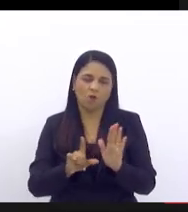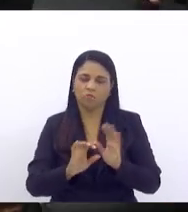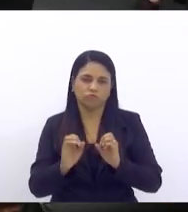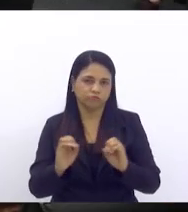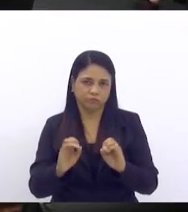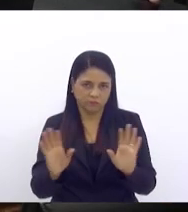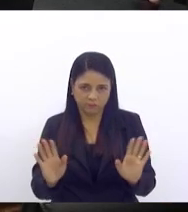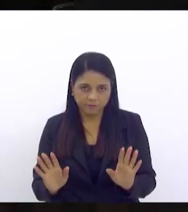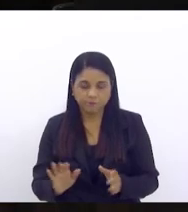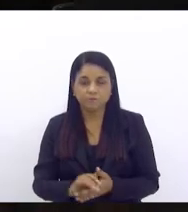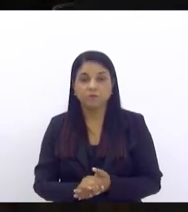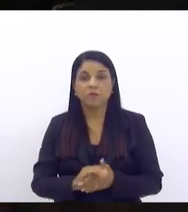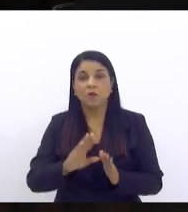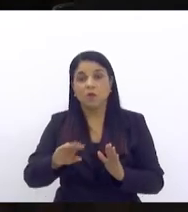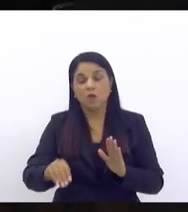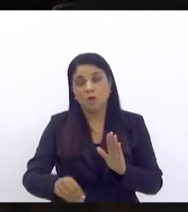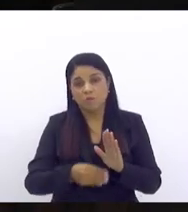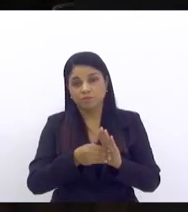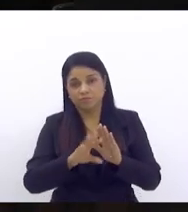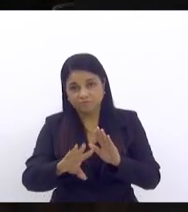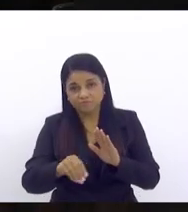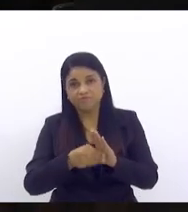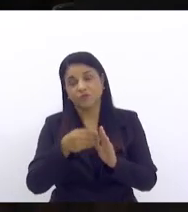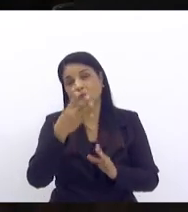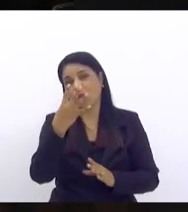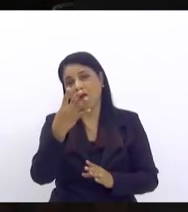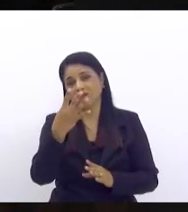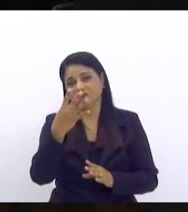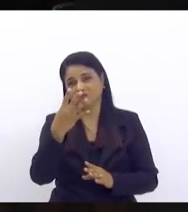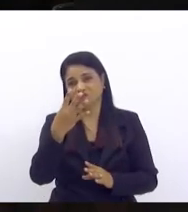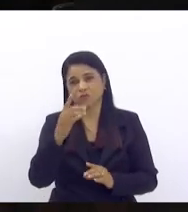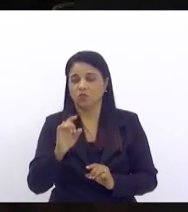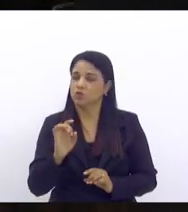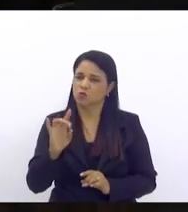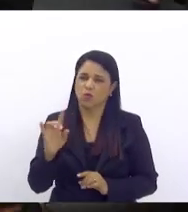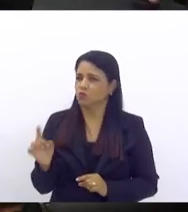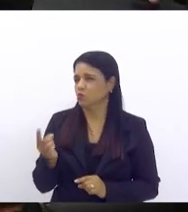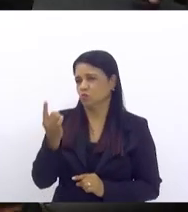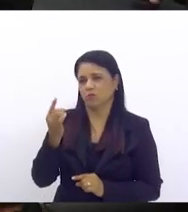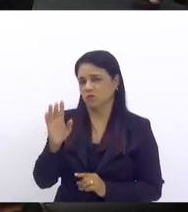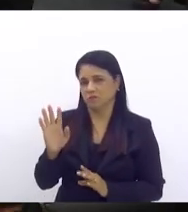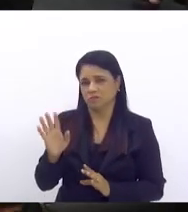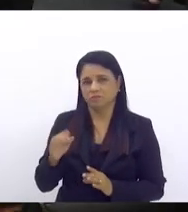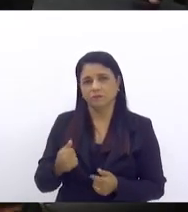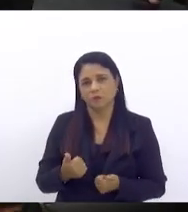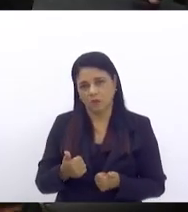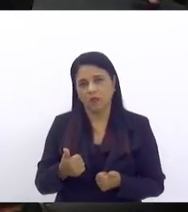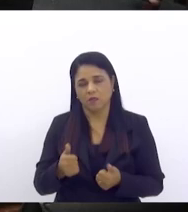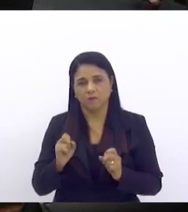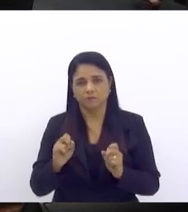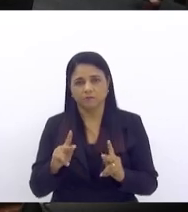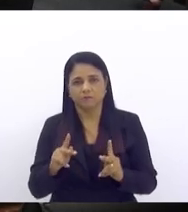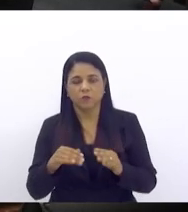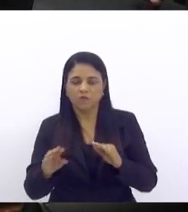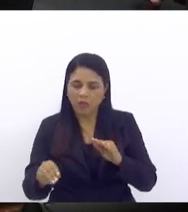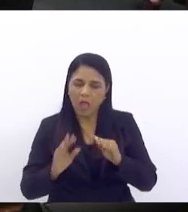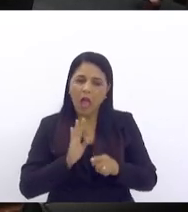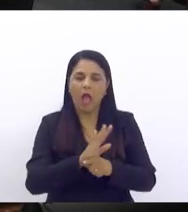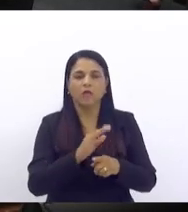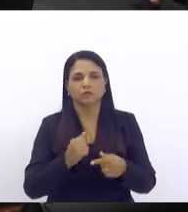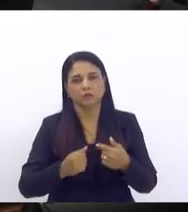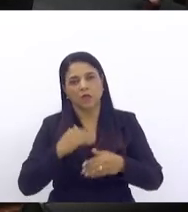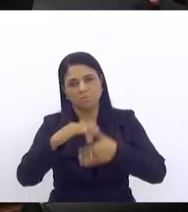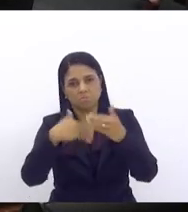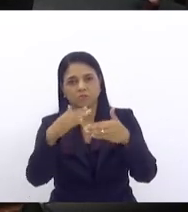hein? O projeto recebeu 4 emendas, deputado Samuel. Não é só então, isso. Então, como vai fazer falta? Vai ajudar, vai aperfeiçoar. Então, eu mantenho,